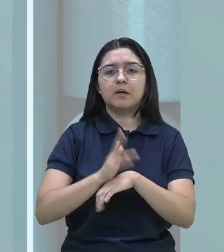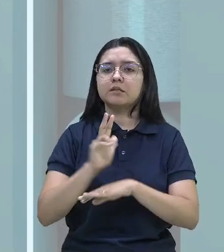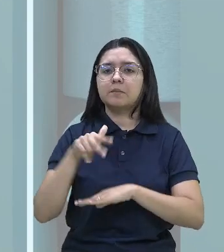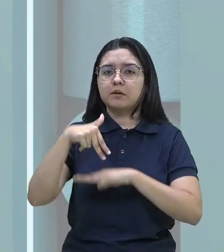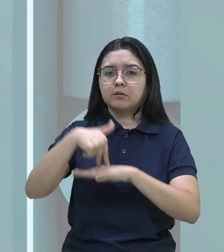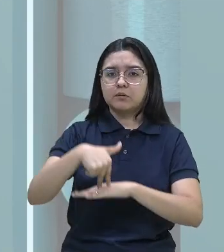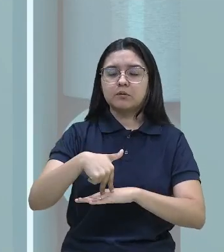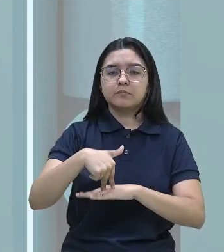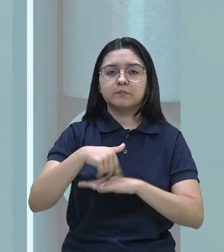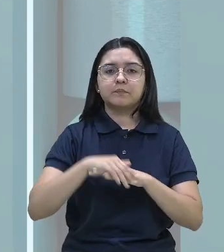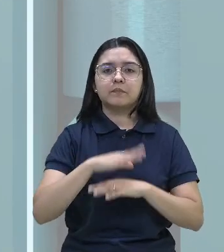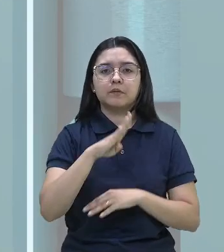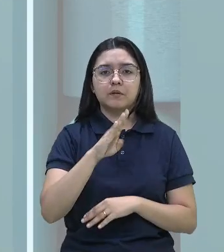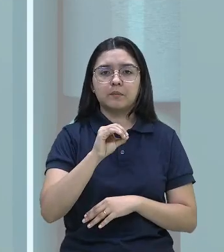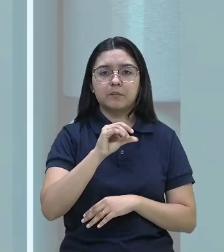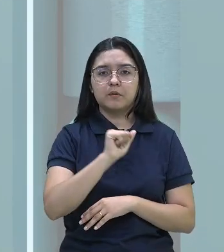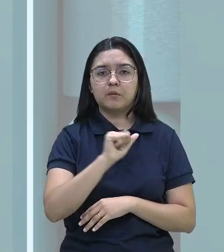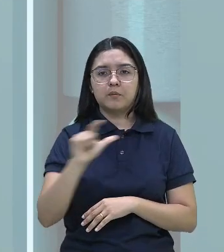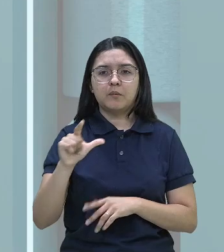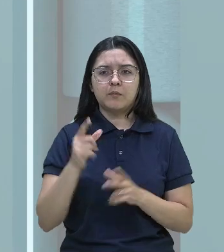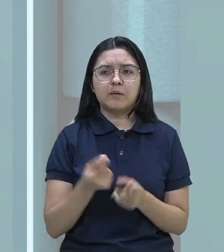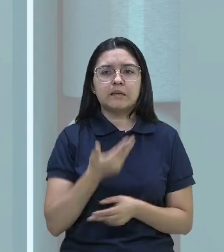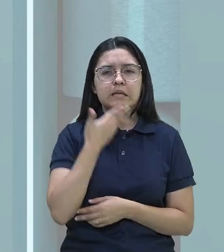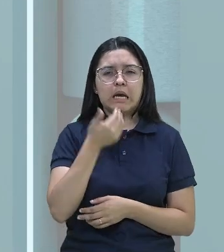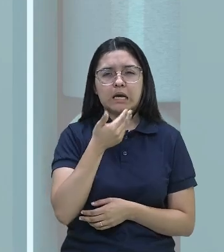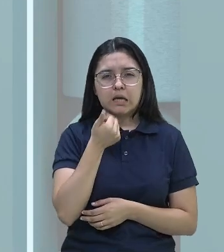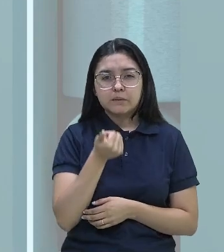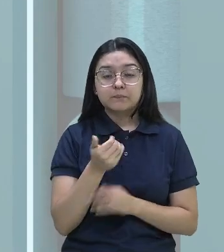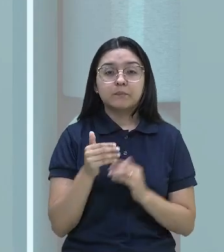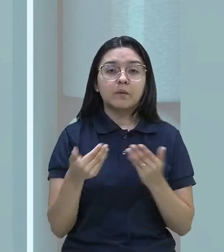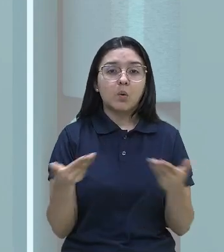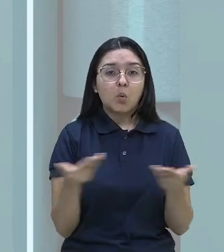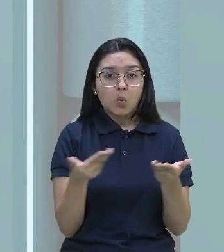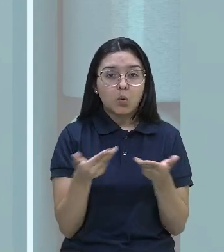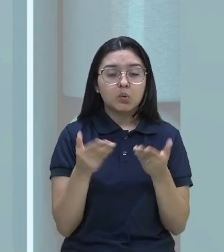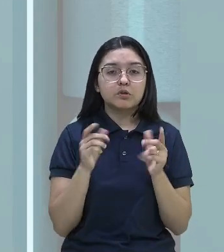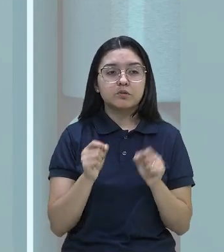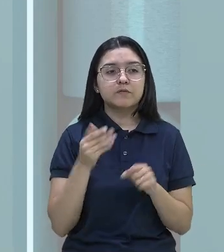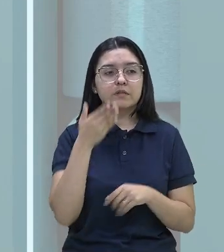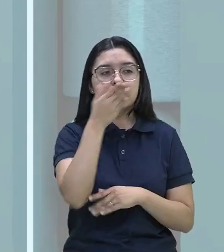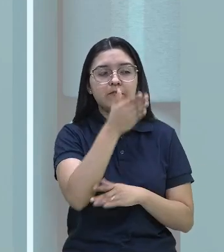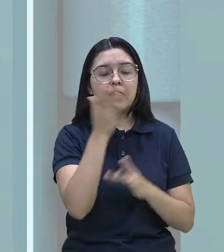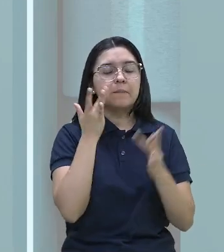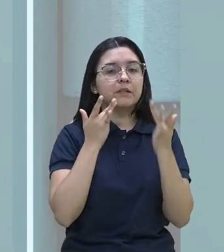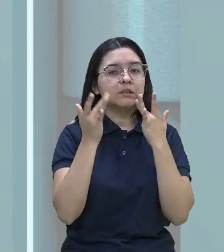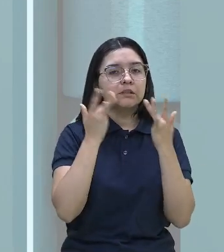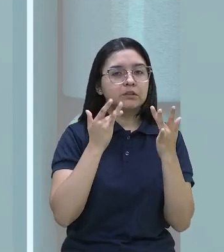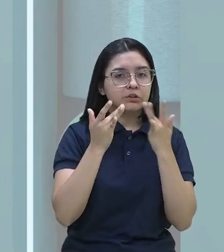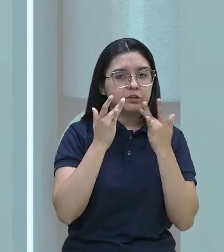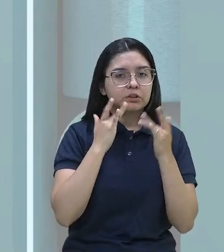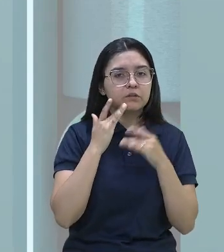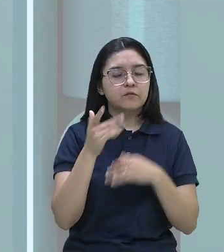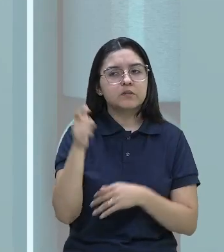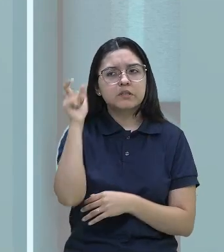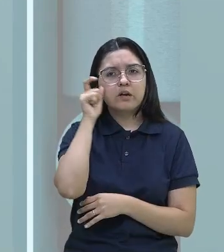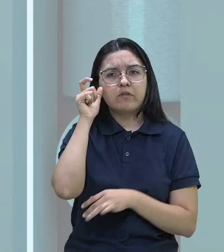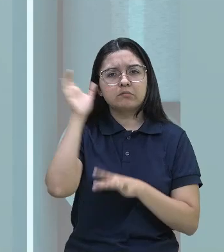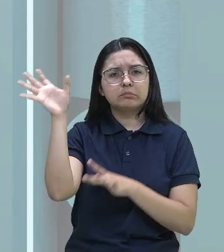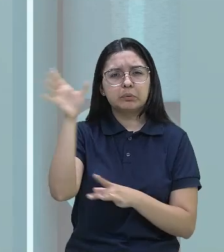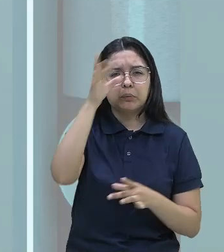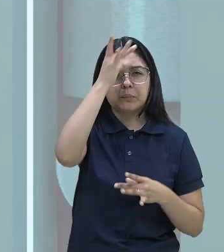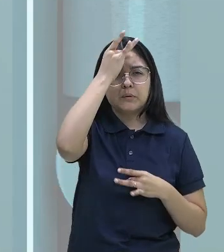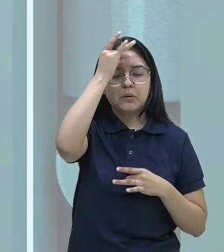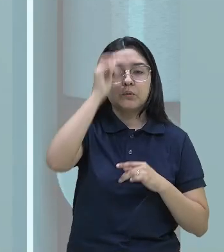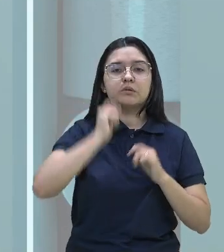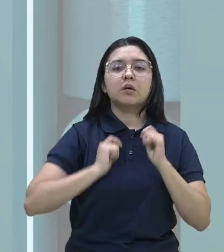participar. Boal, ele teve essa sacada. Hoje em dia você vai para uma apresentação e você vê performances onde